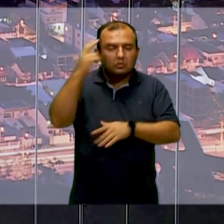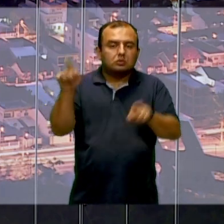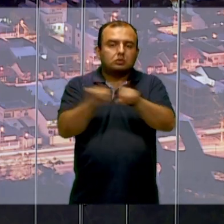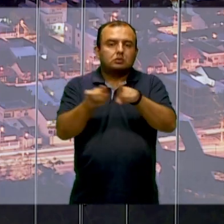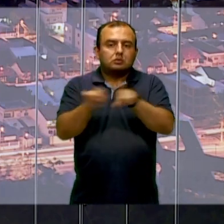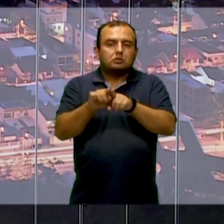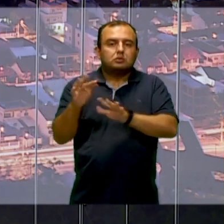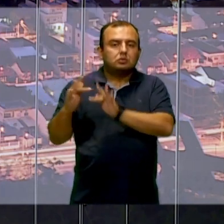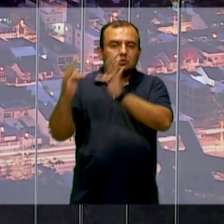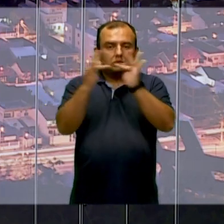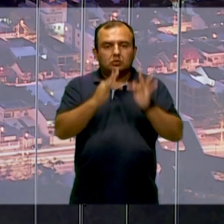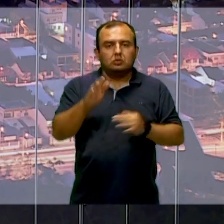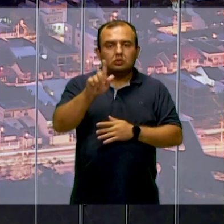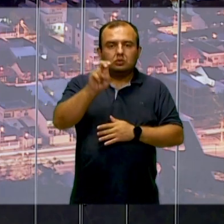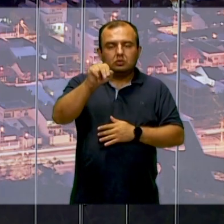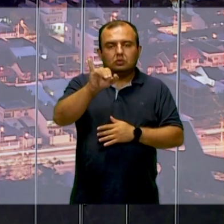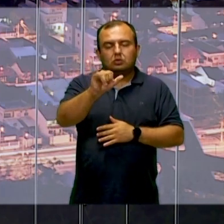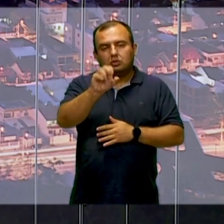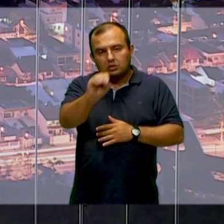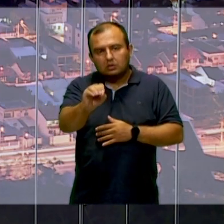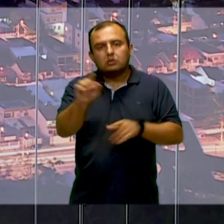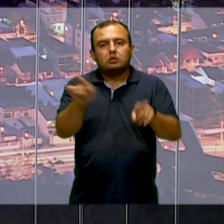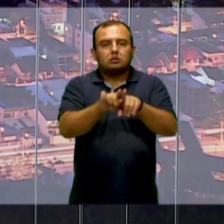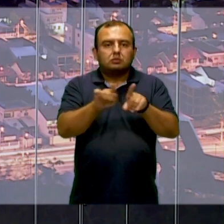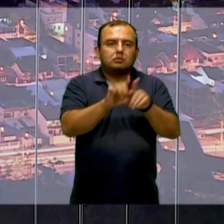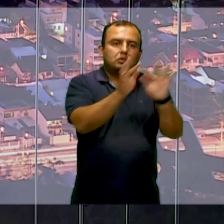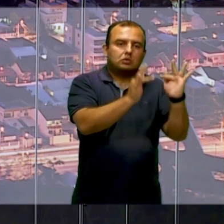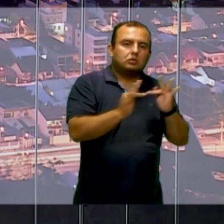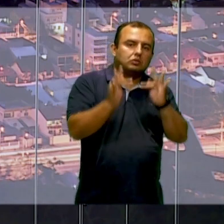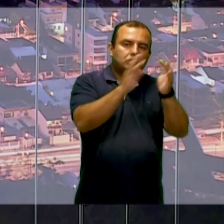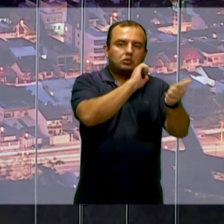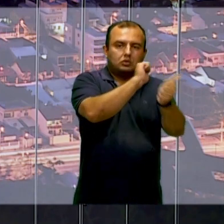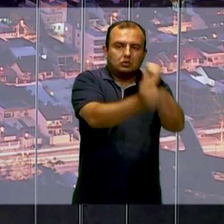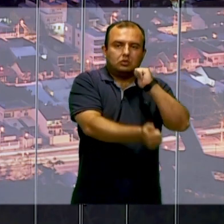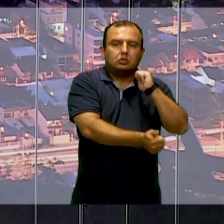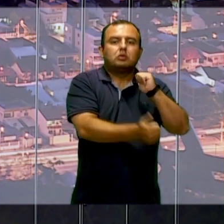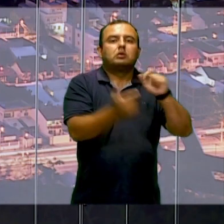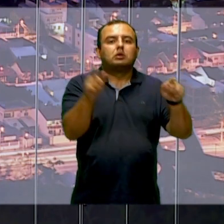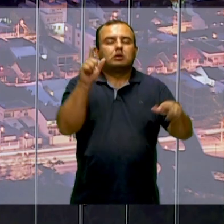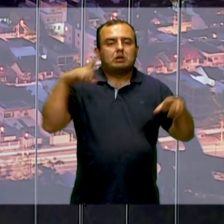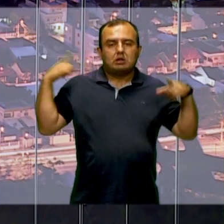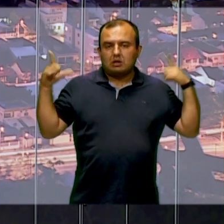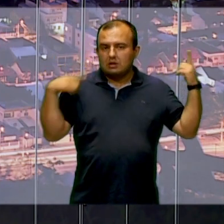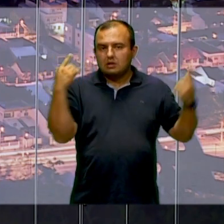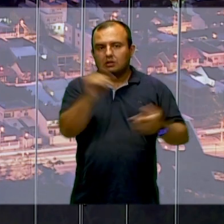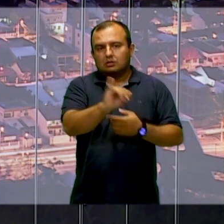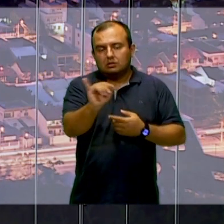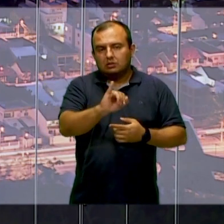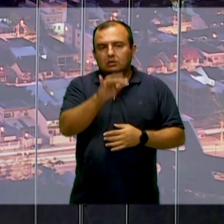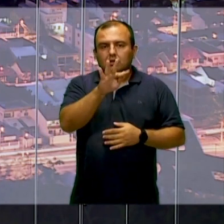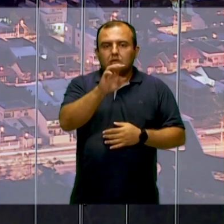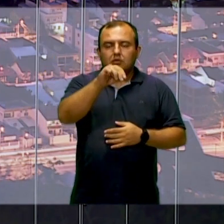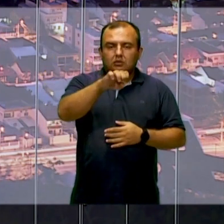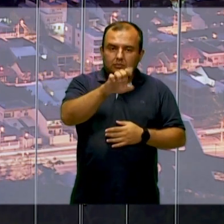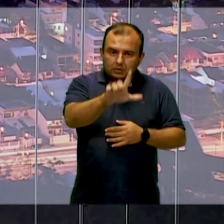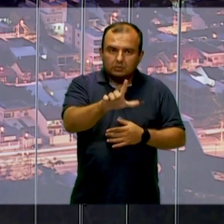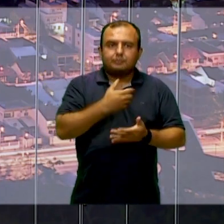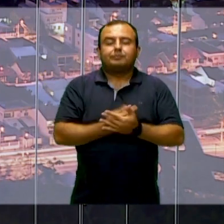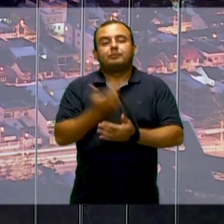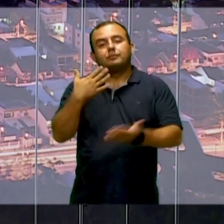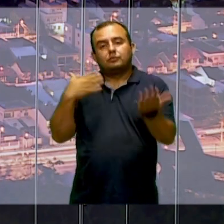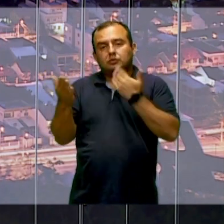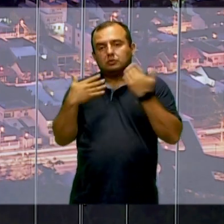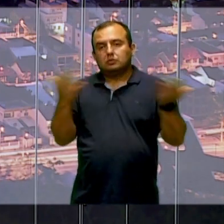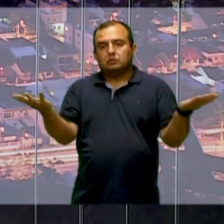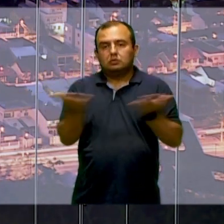também da Fundação Genésio Miranda Lins e sobre a Fundação de Esportes e Lazer de Itajaí, a FEMEL. Quem vai